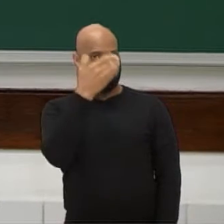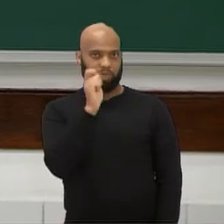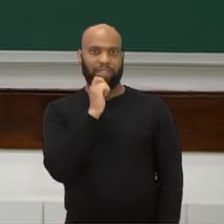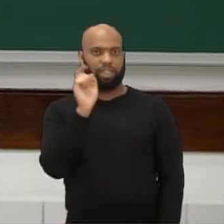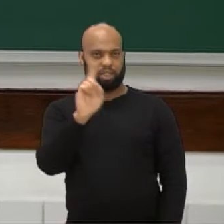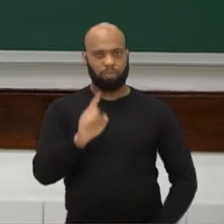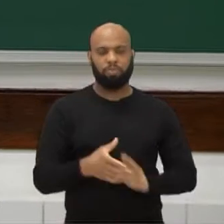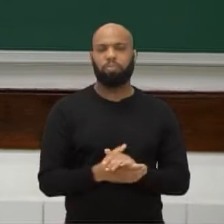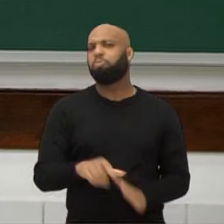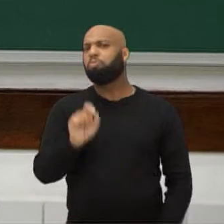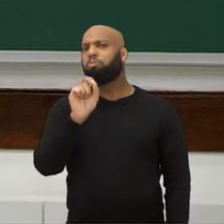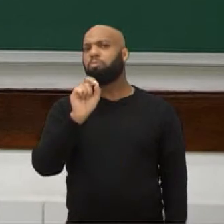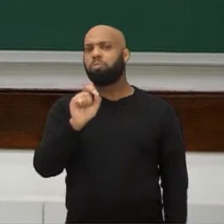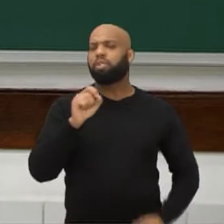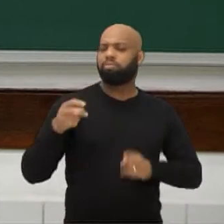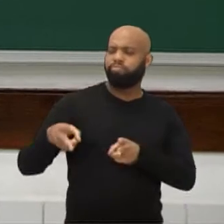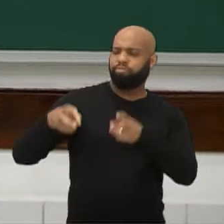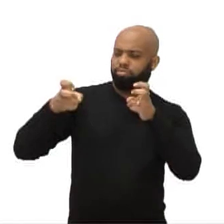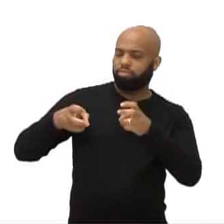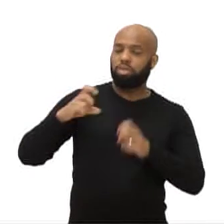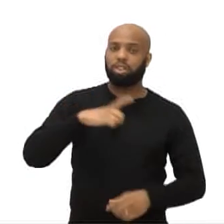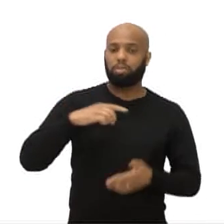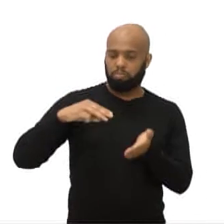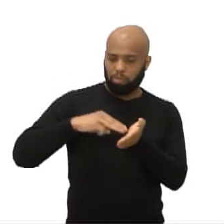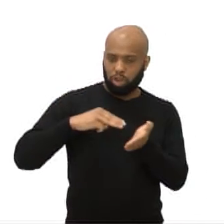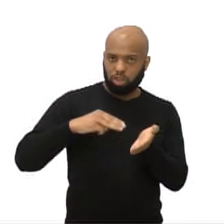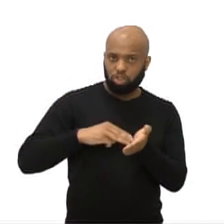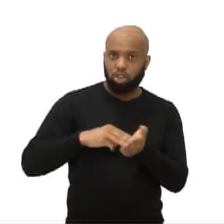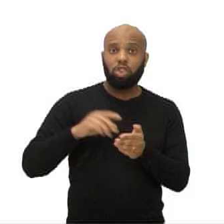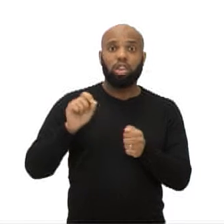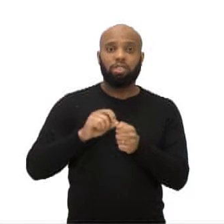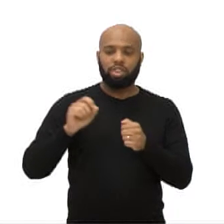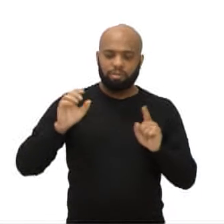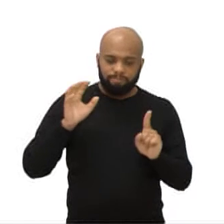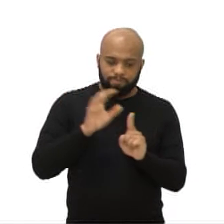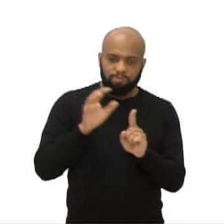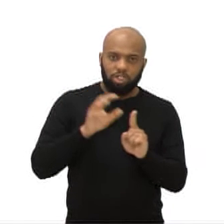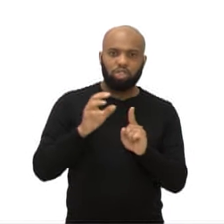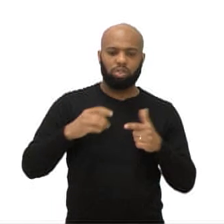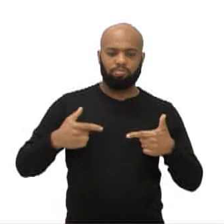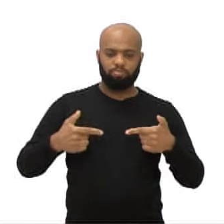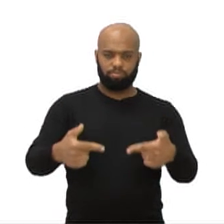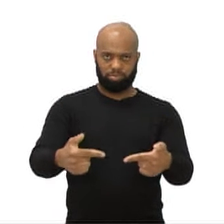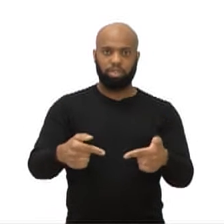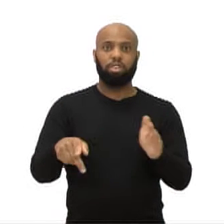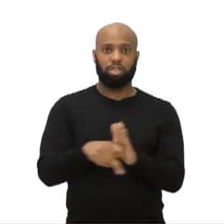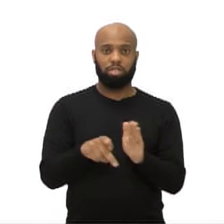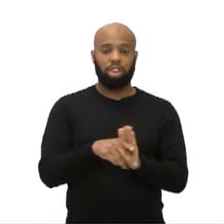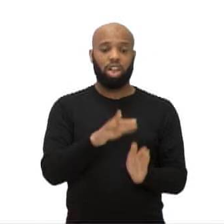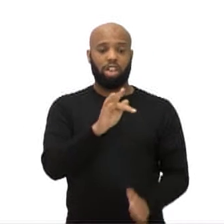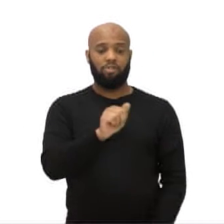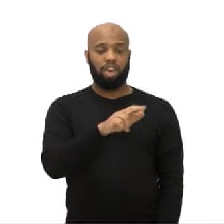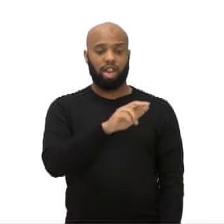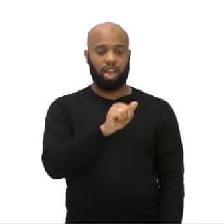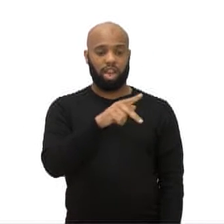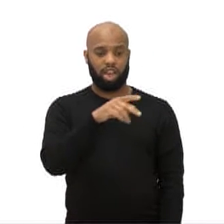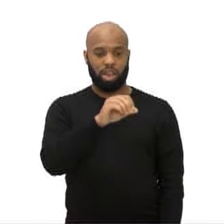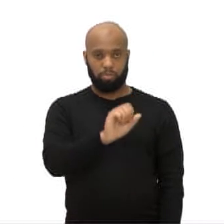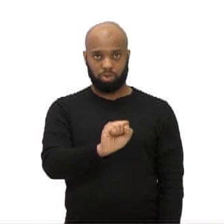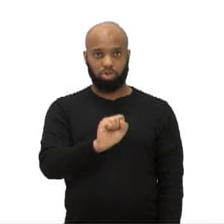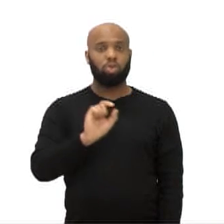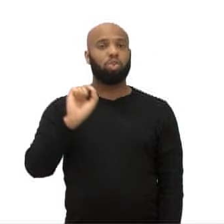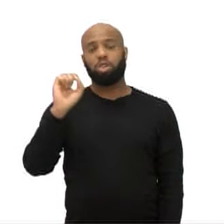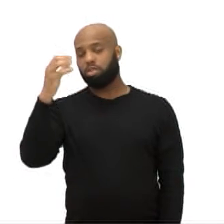que é o seguinte: reconhecer os motivos que levaram à Guerra dos Farrapos, seus